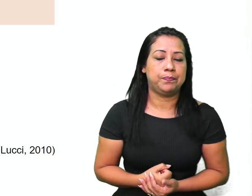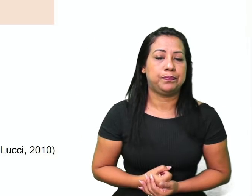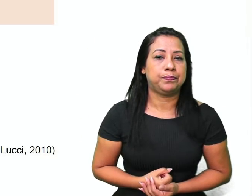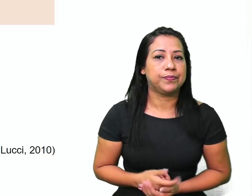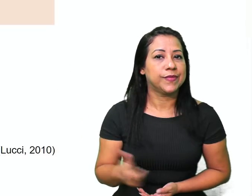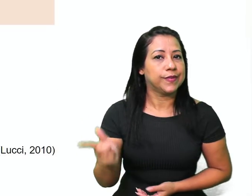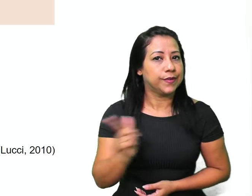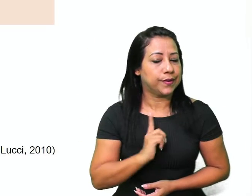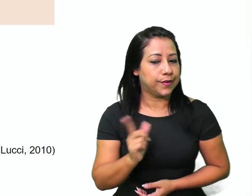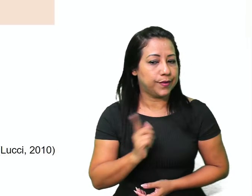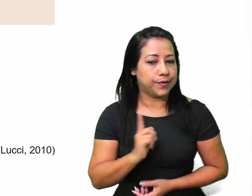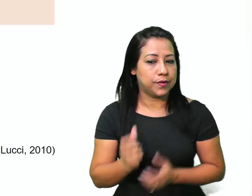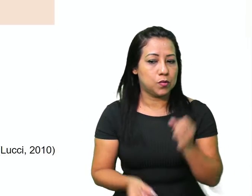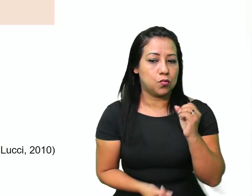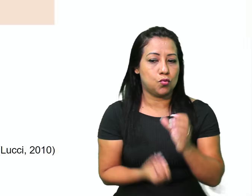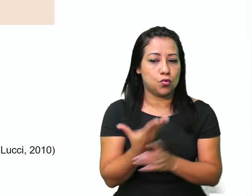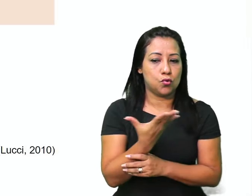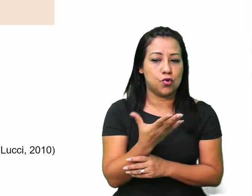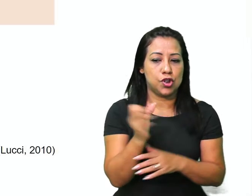veio, a partir do século